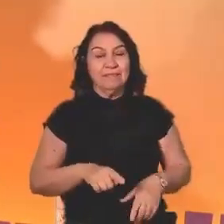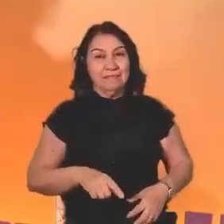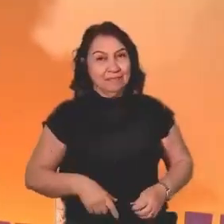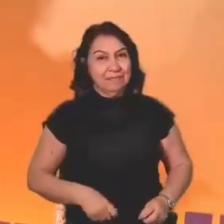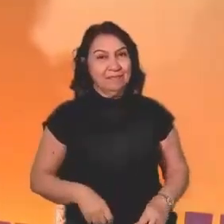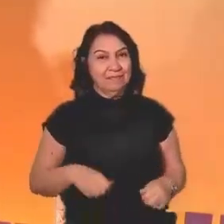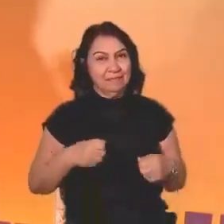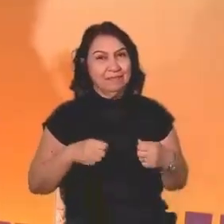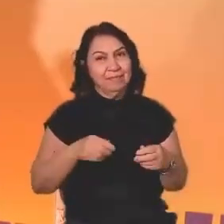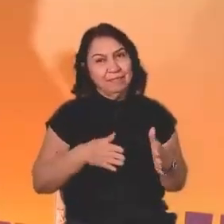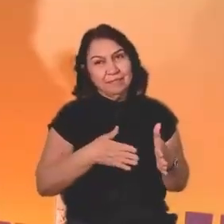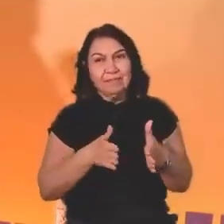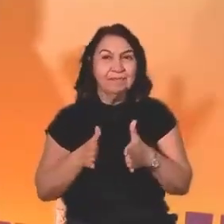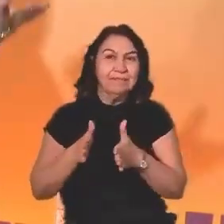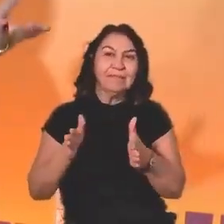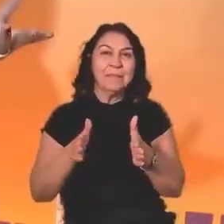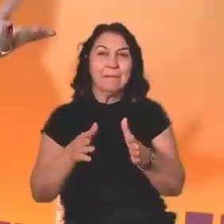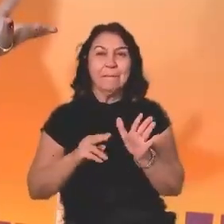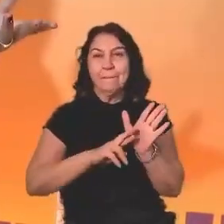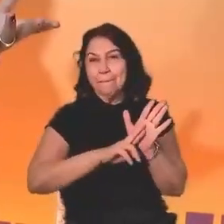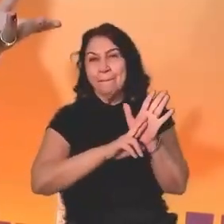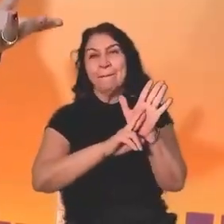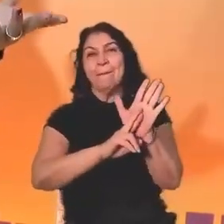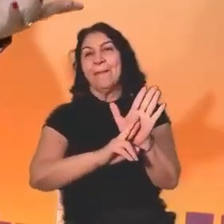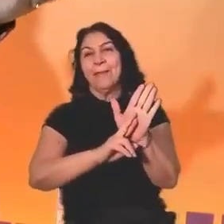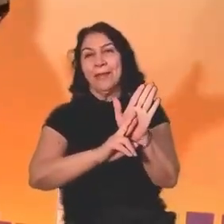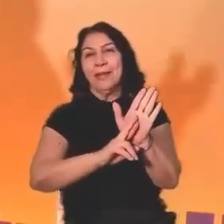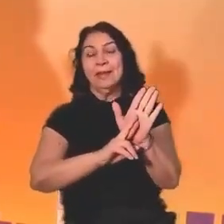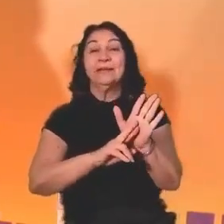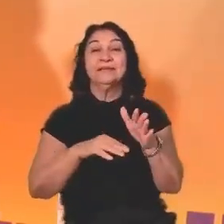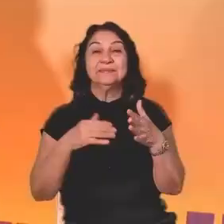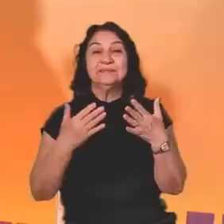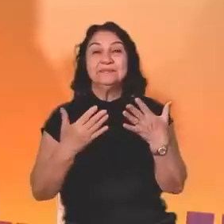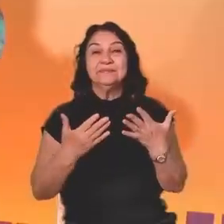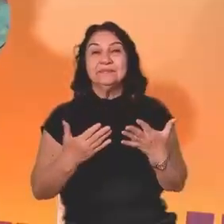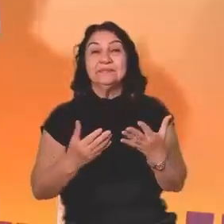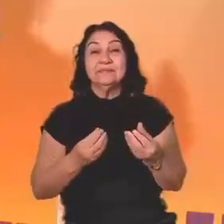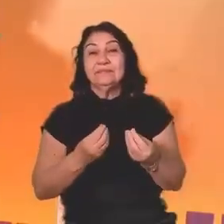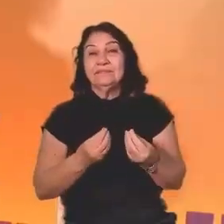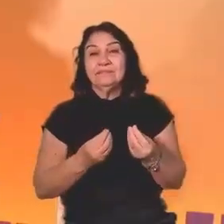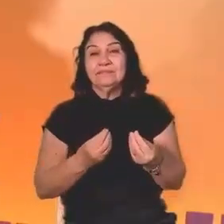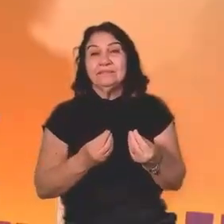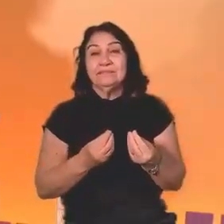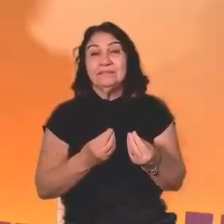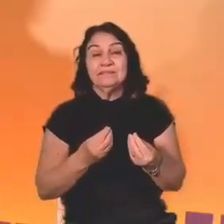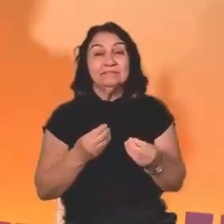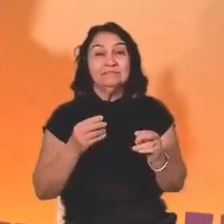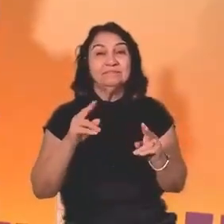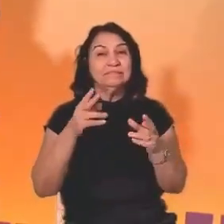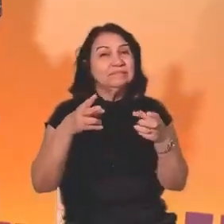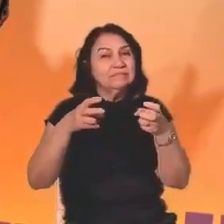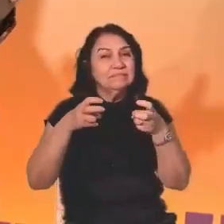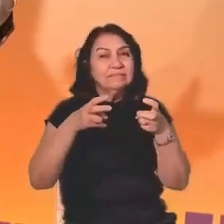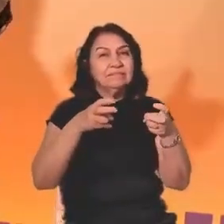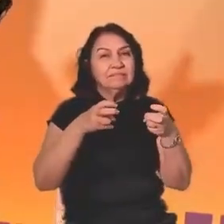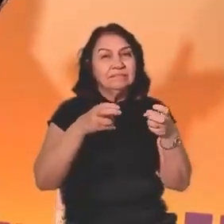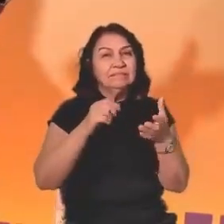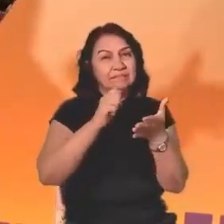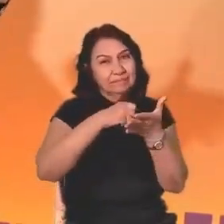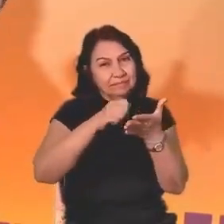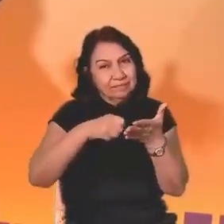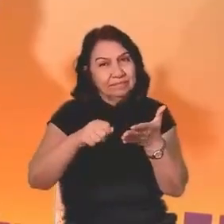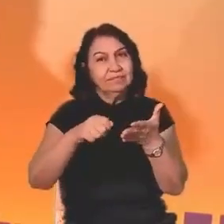acesso, dessa representatividade. Então, como a gente viu aqui, né? A